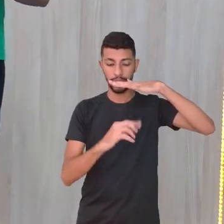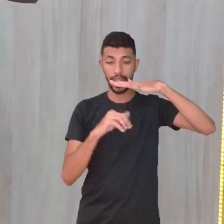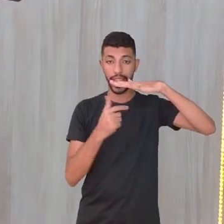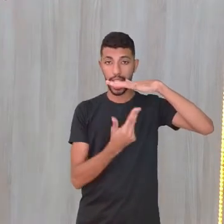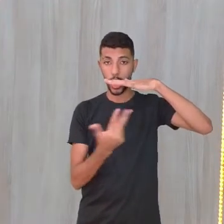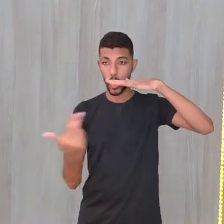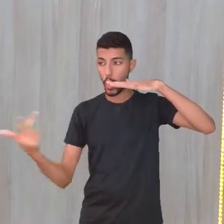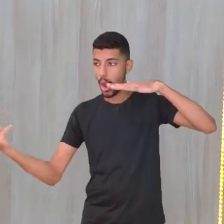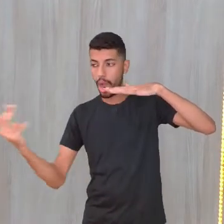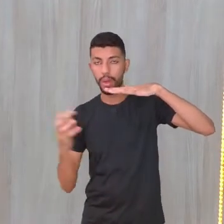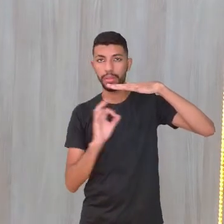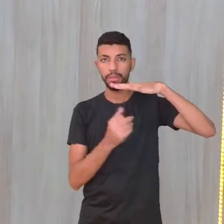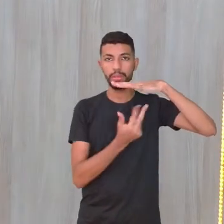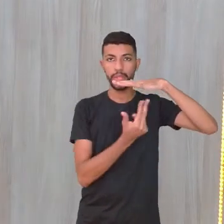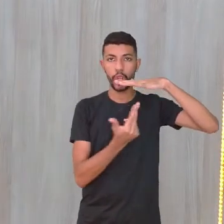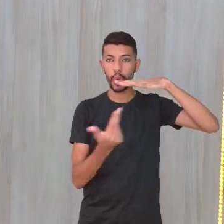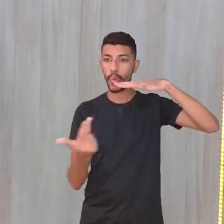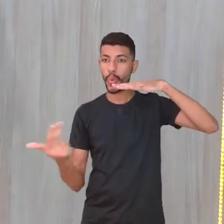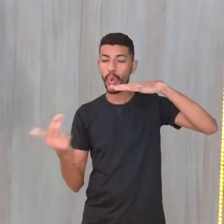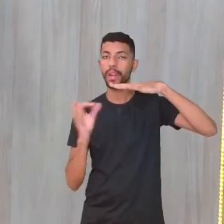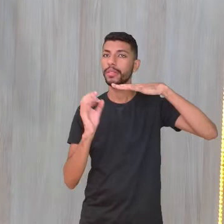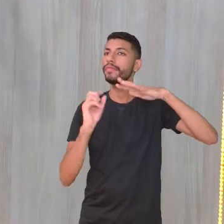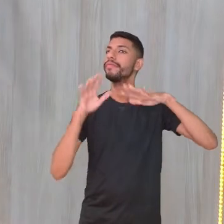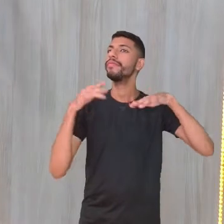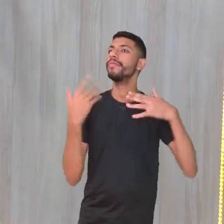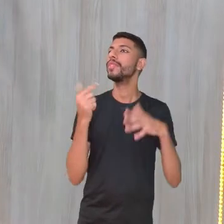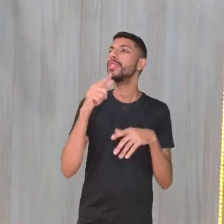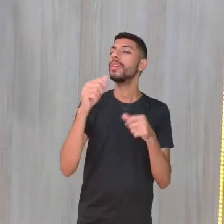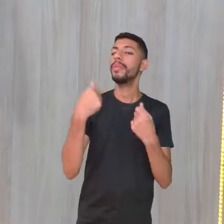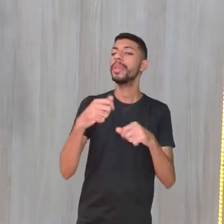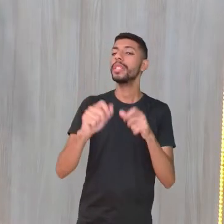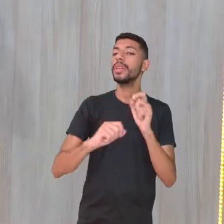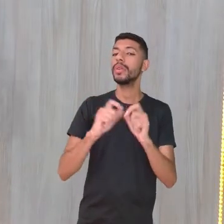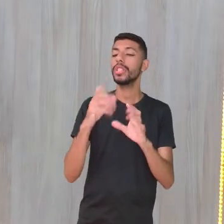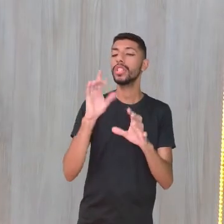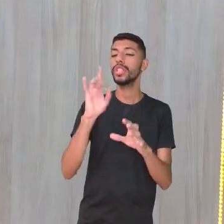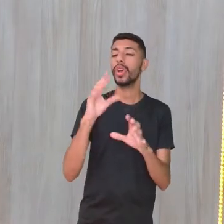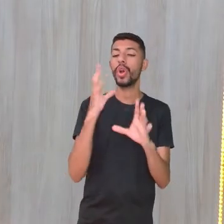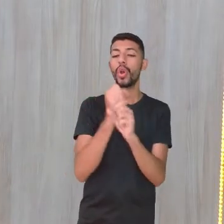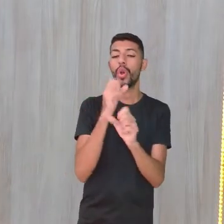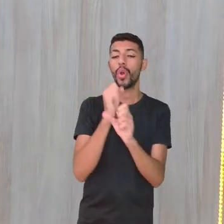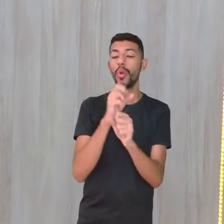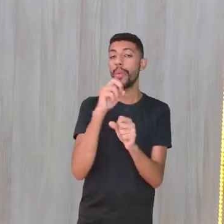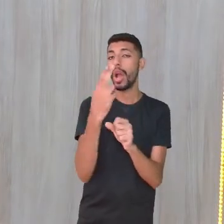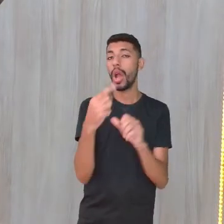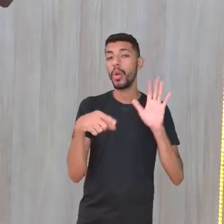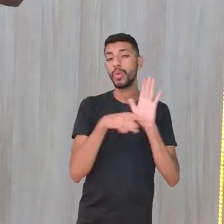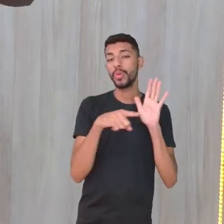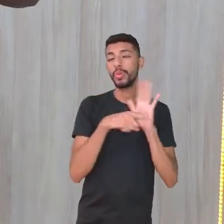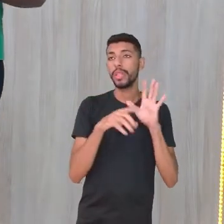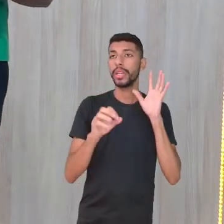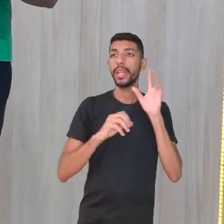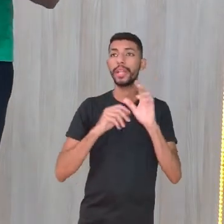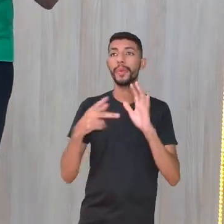iguais. Então, quando os denominadores são iguais, você vai somar ou subtrair os